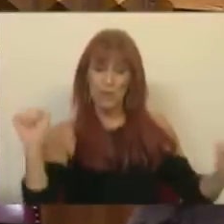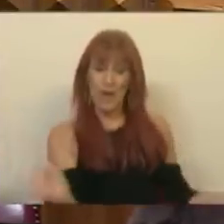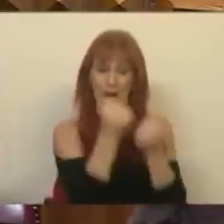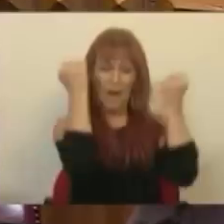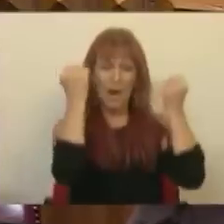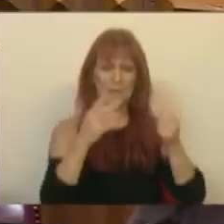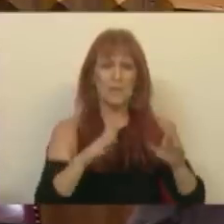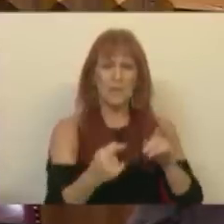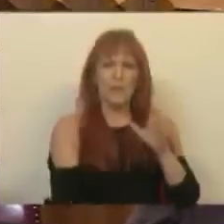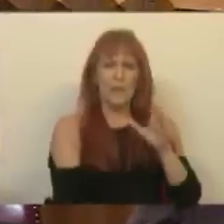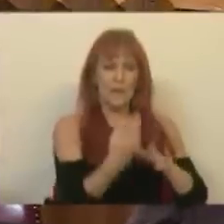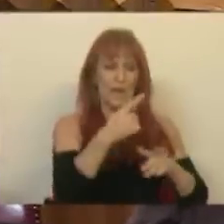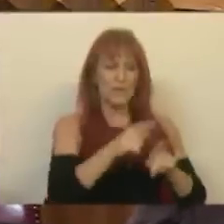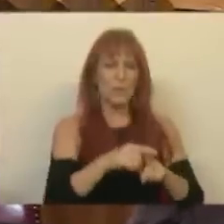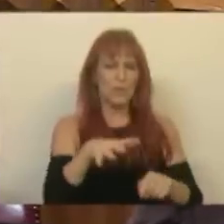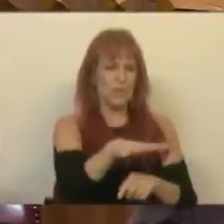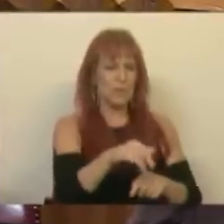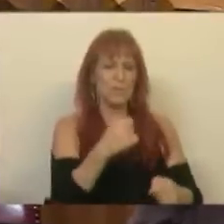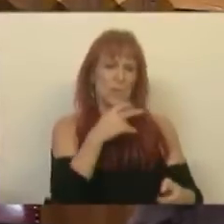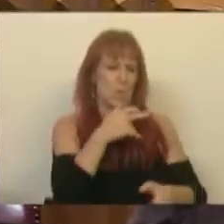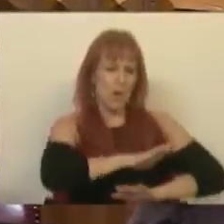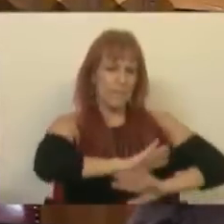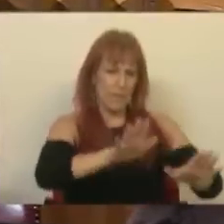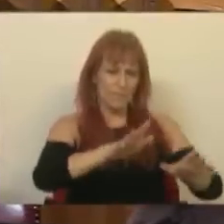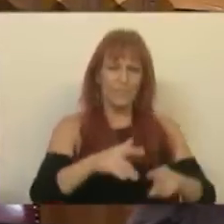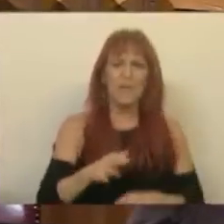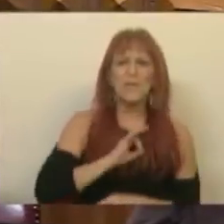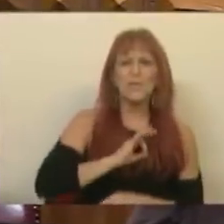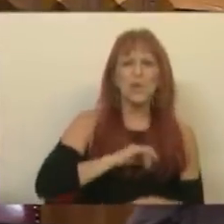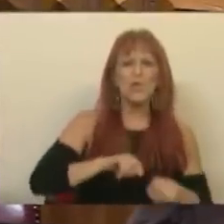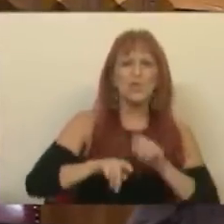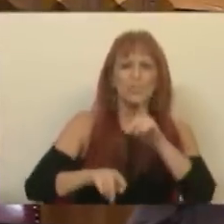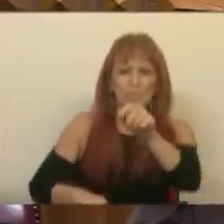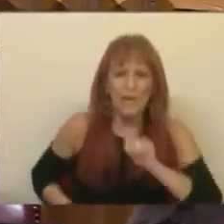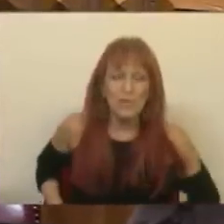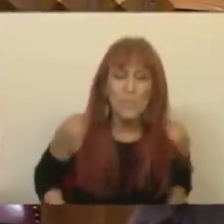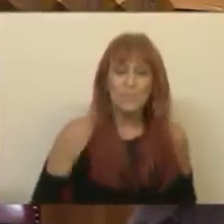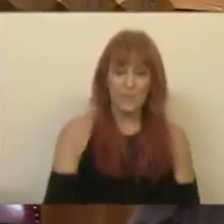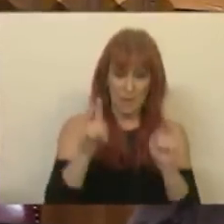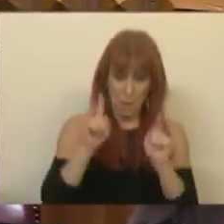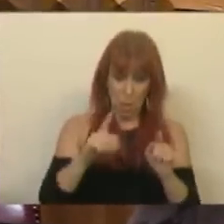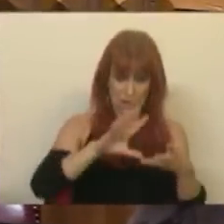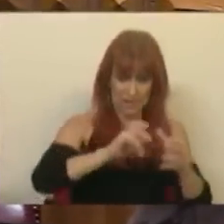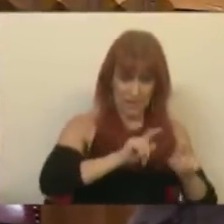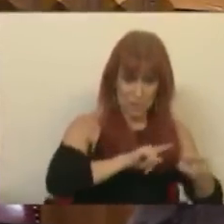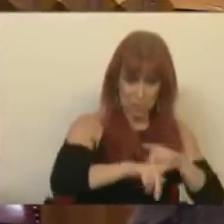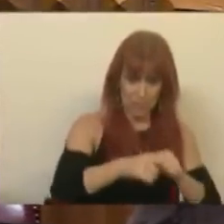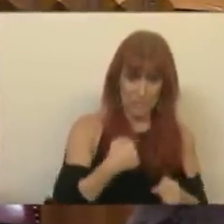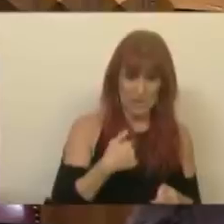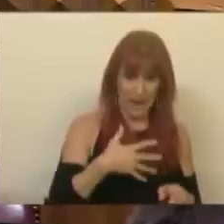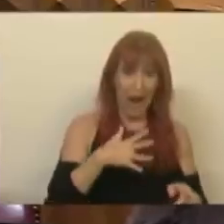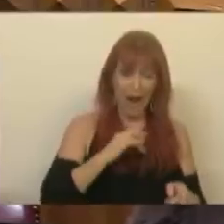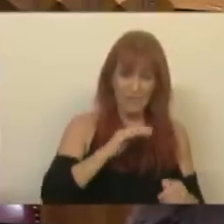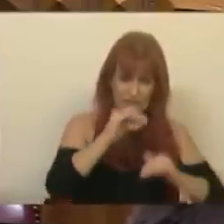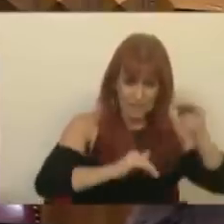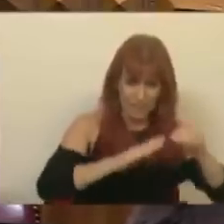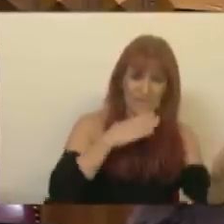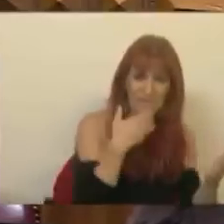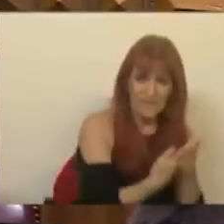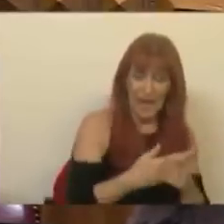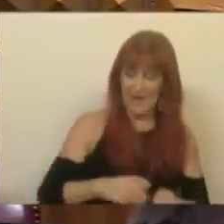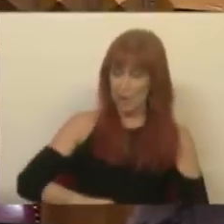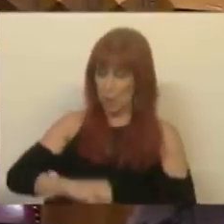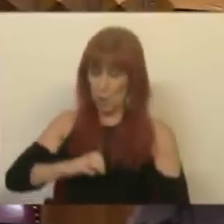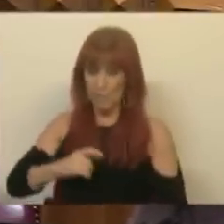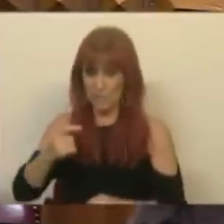tinha se criado um cenário terrível senhores deputados entre a crise política que cria estabilidade e